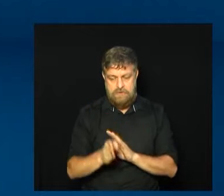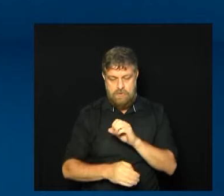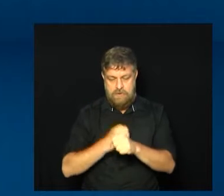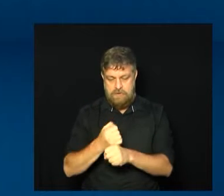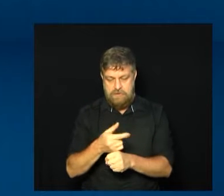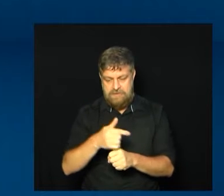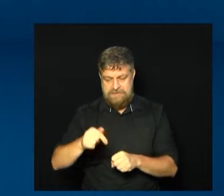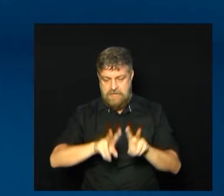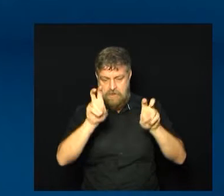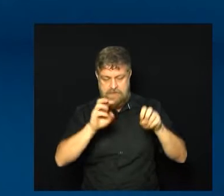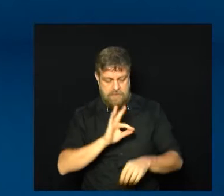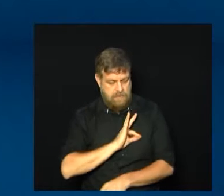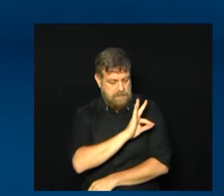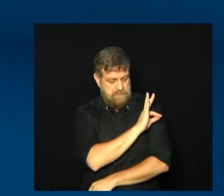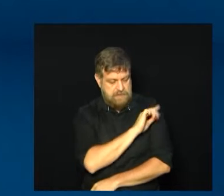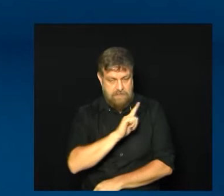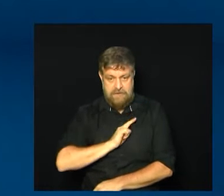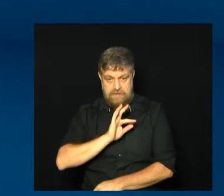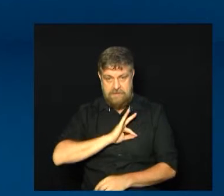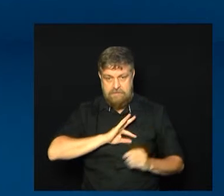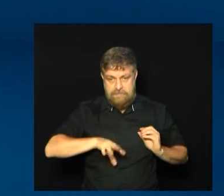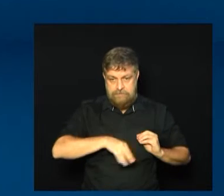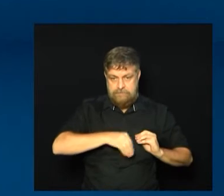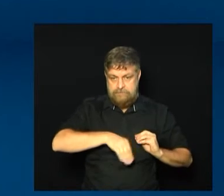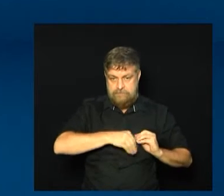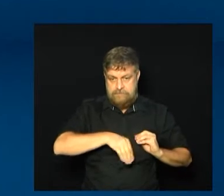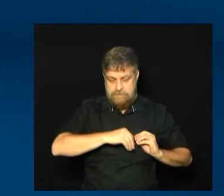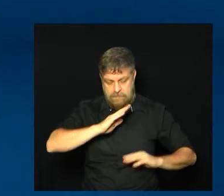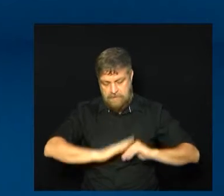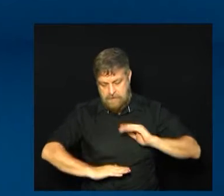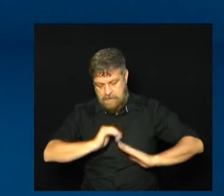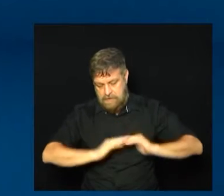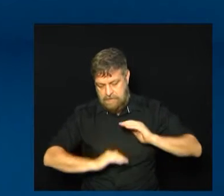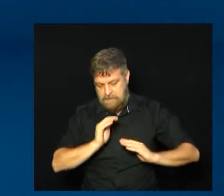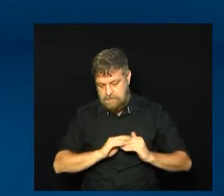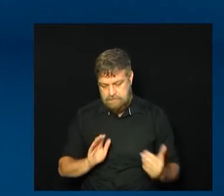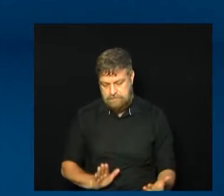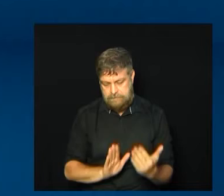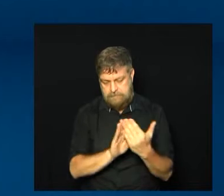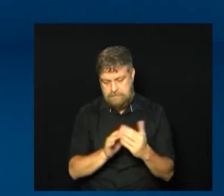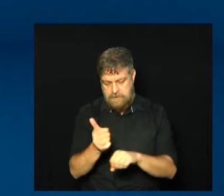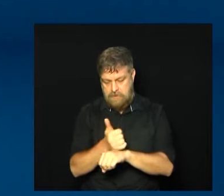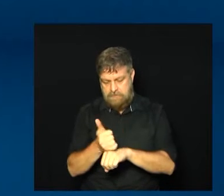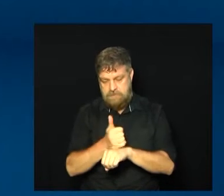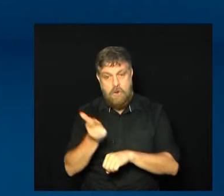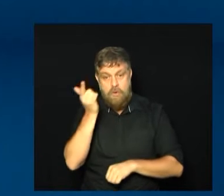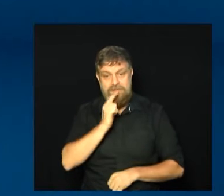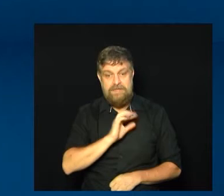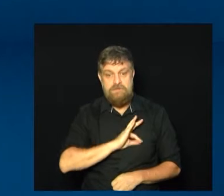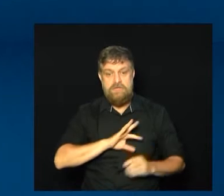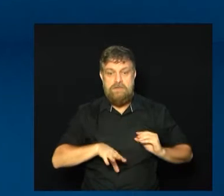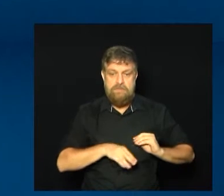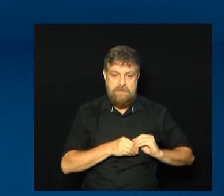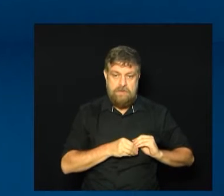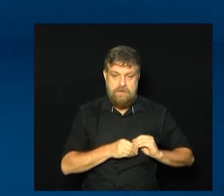Guarda Municipal e cria a gratificação de condições de operacionalidade ostensiva aos profissionais. O projeto